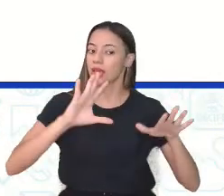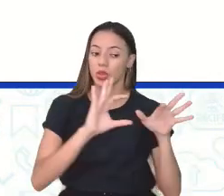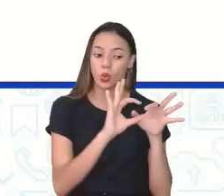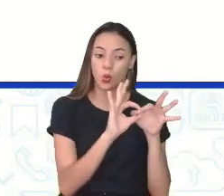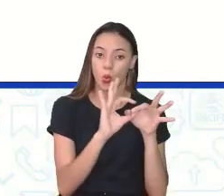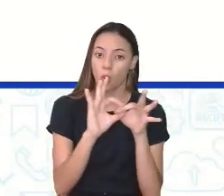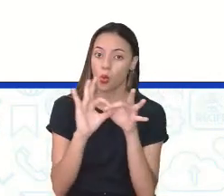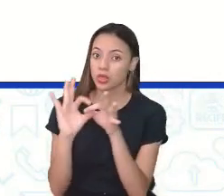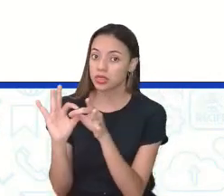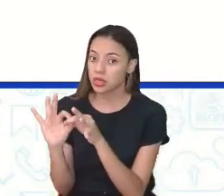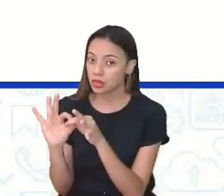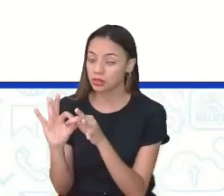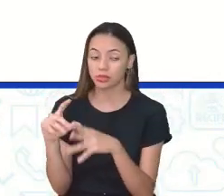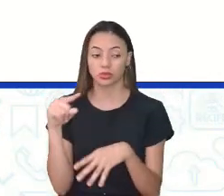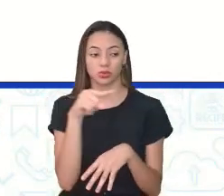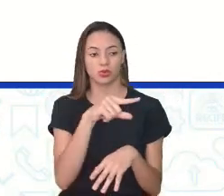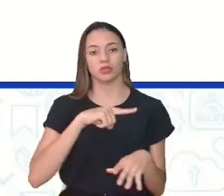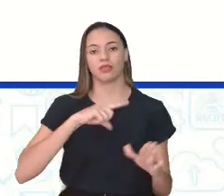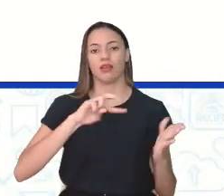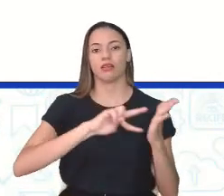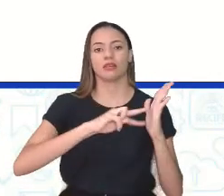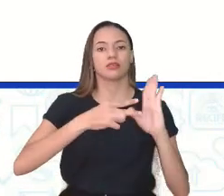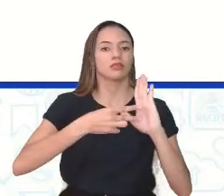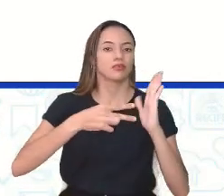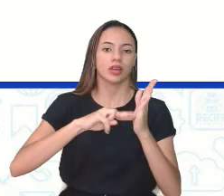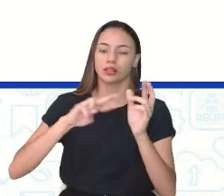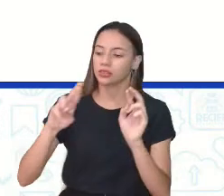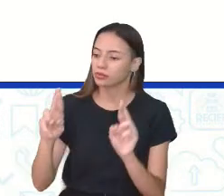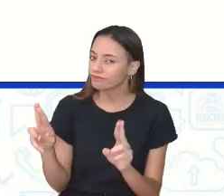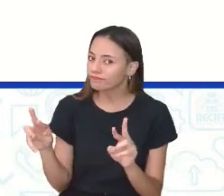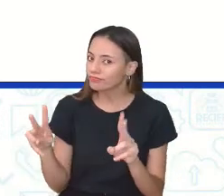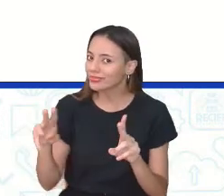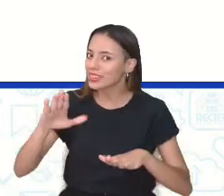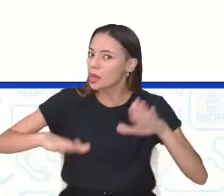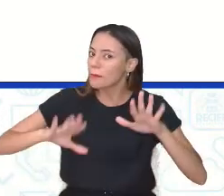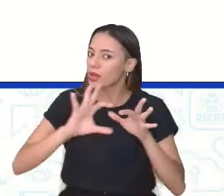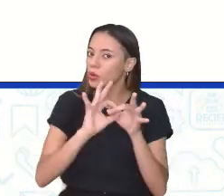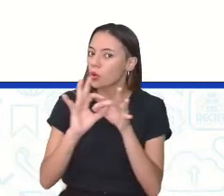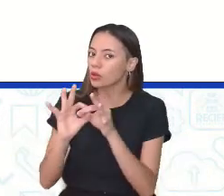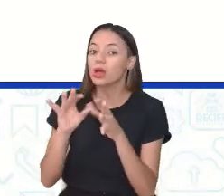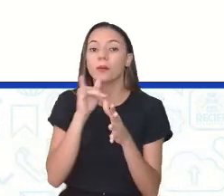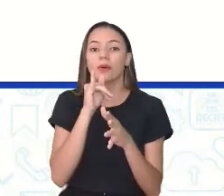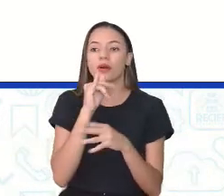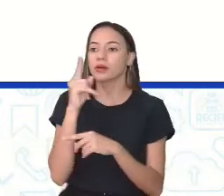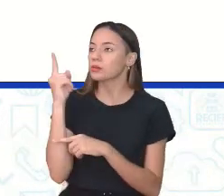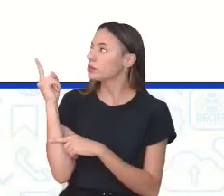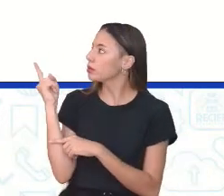onde ela esteja, ela vai ter significados diferentes, né? No caso aqui,